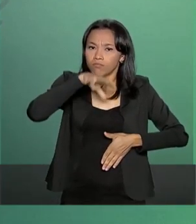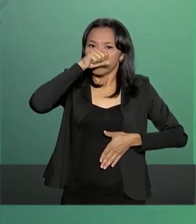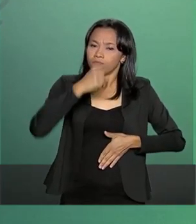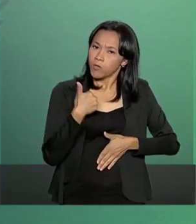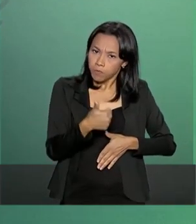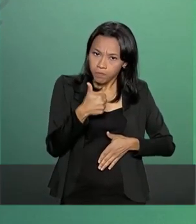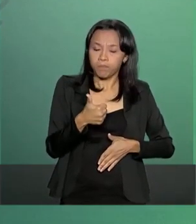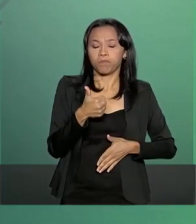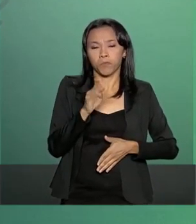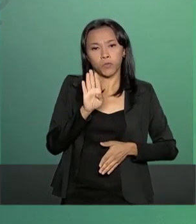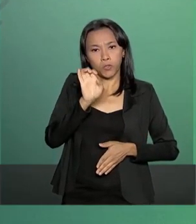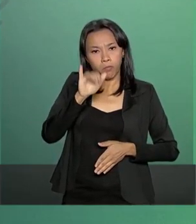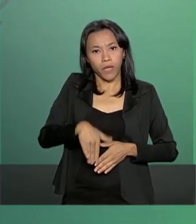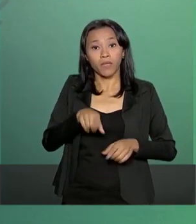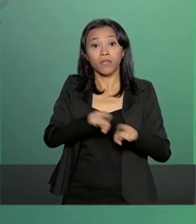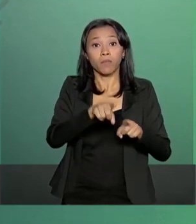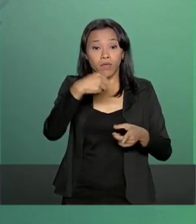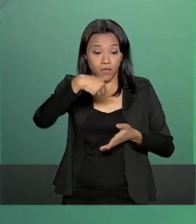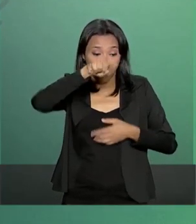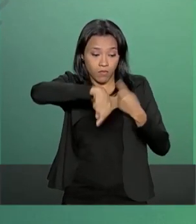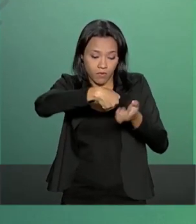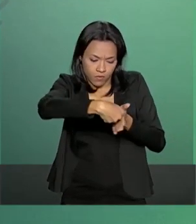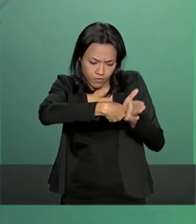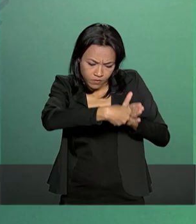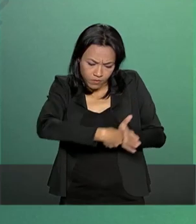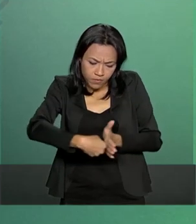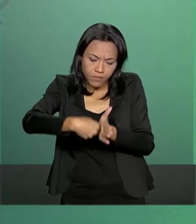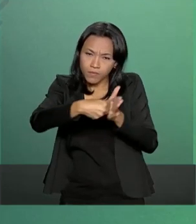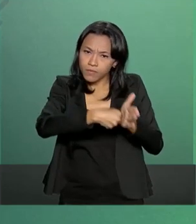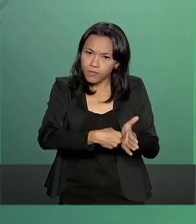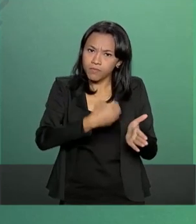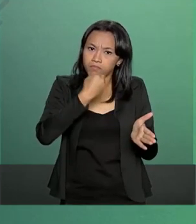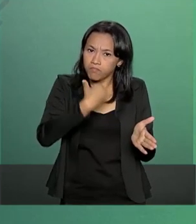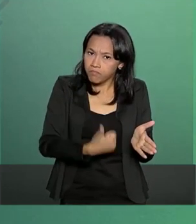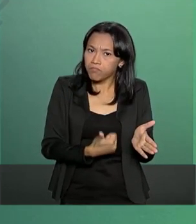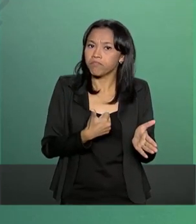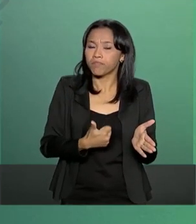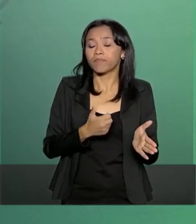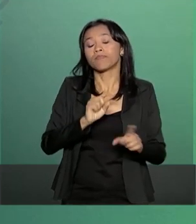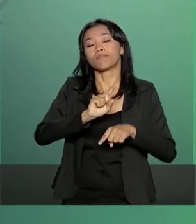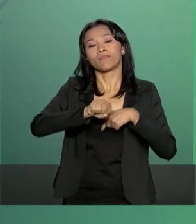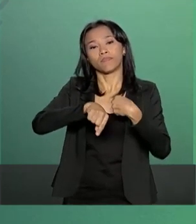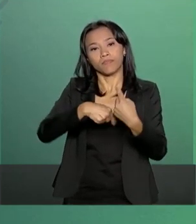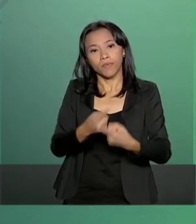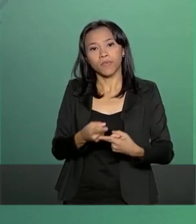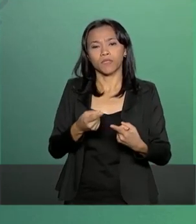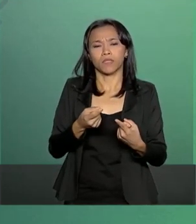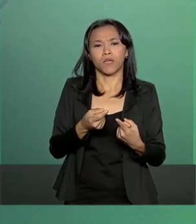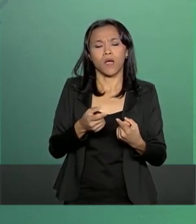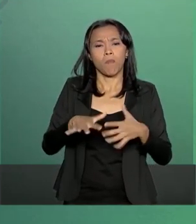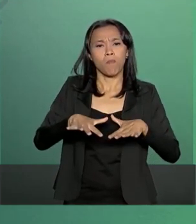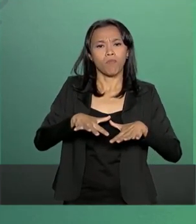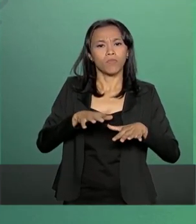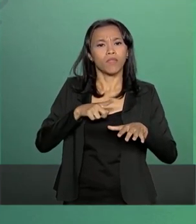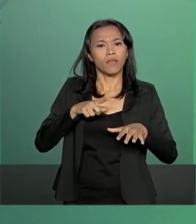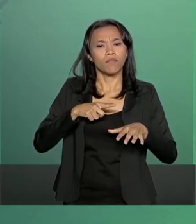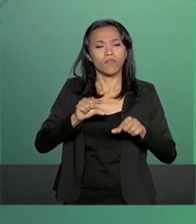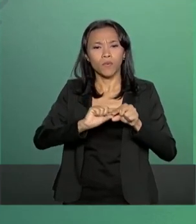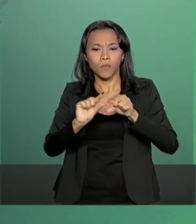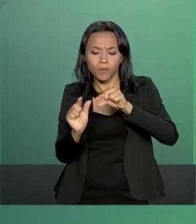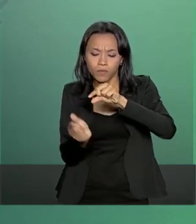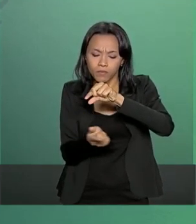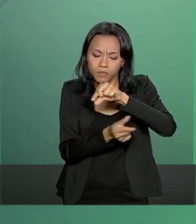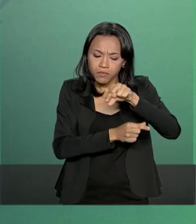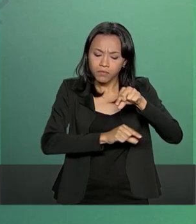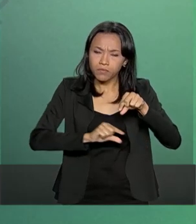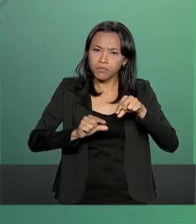como os exames laboratoriais. Com a evolução da movimentação intestinal e